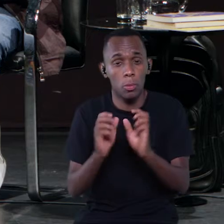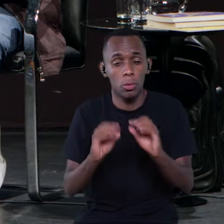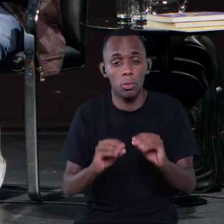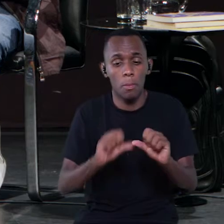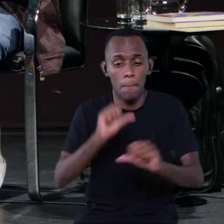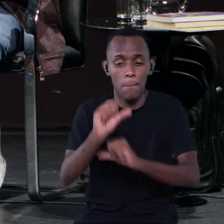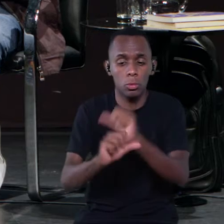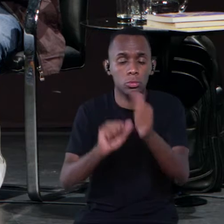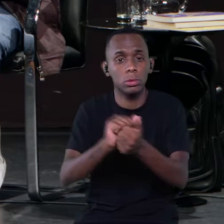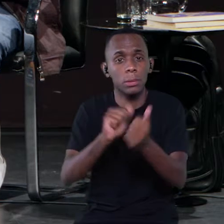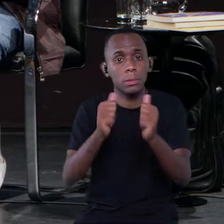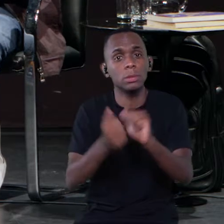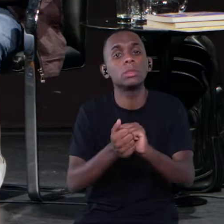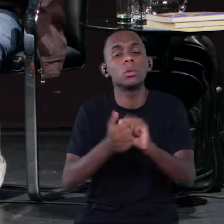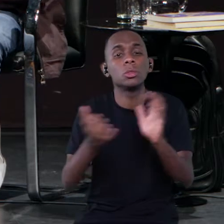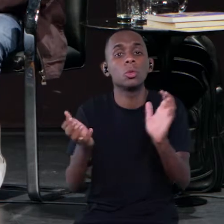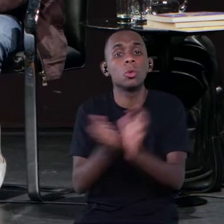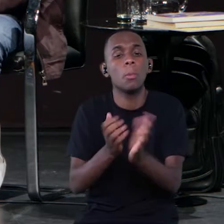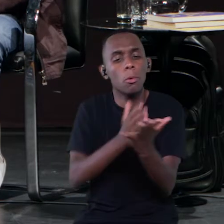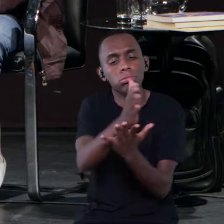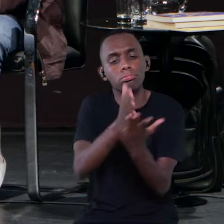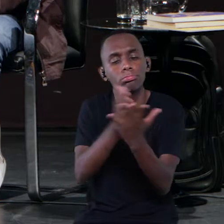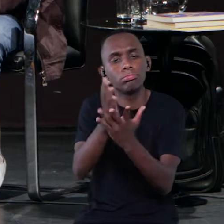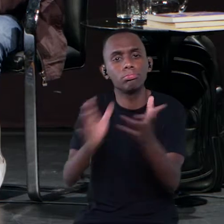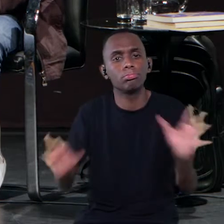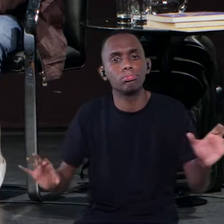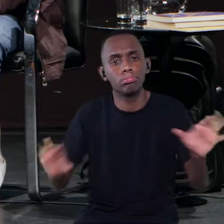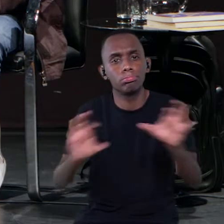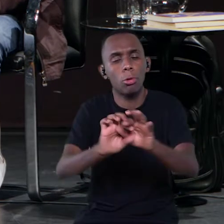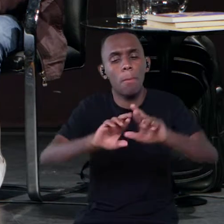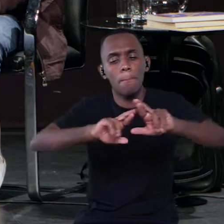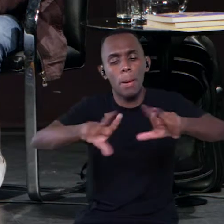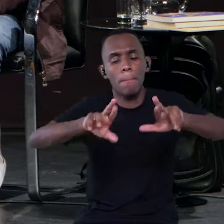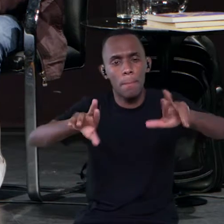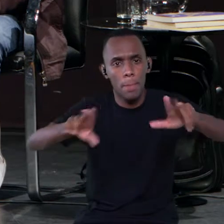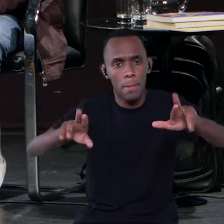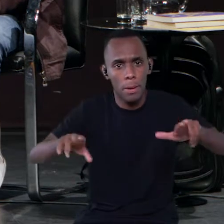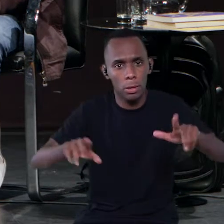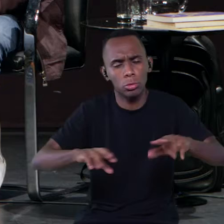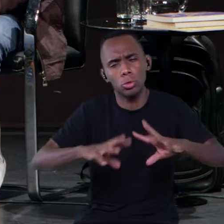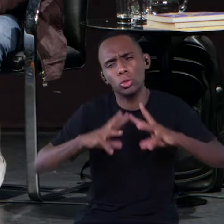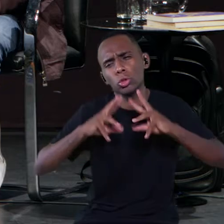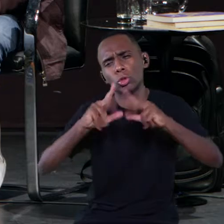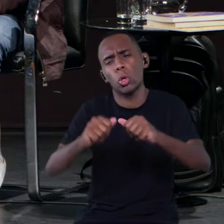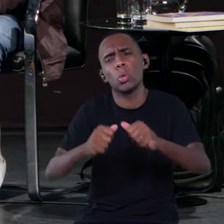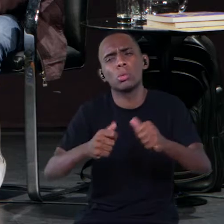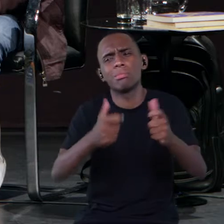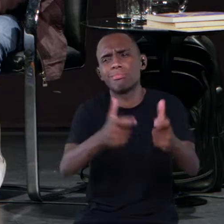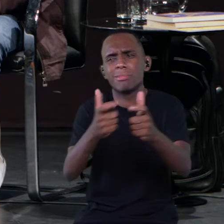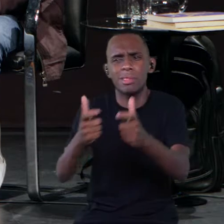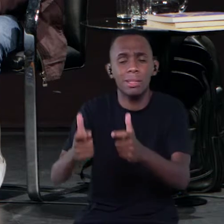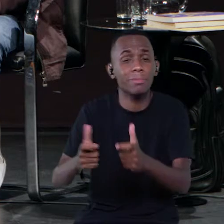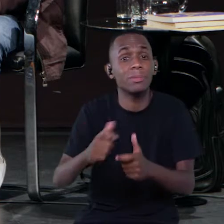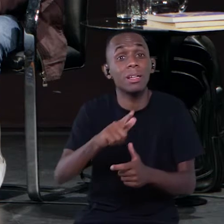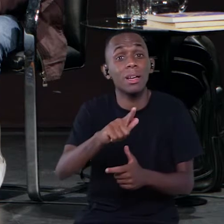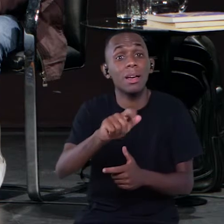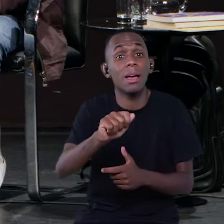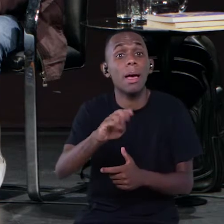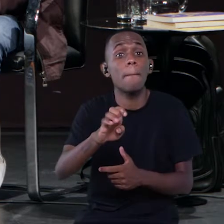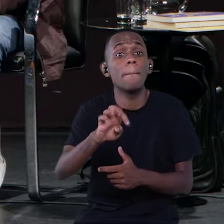geração interdisciplinar, né, essa geração que conseguia transitar em todas as áreas, né? Você imagina o próprio Gabeira, né,